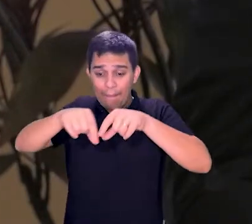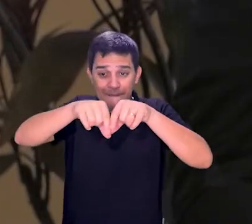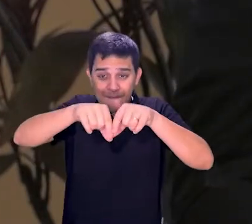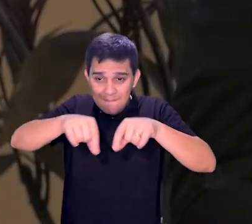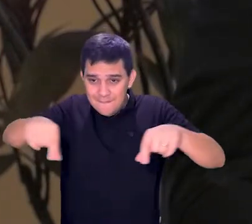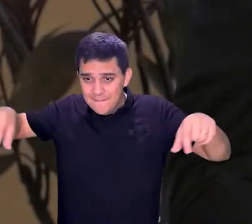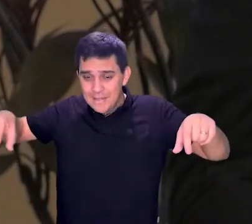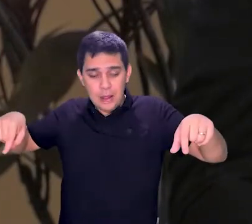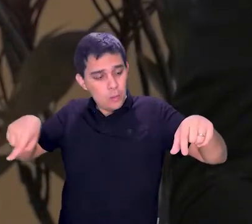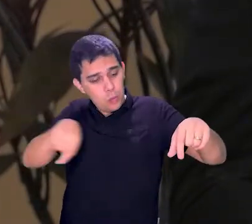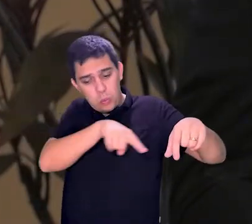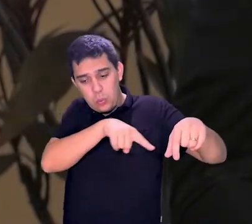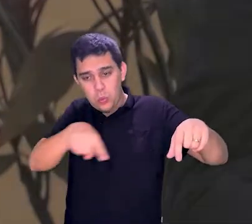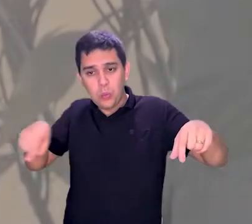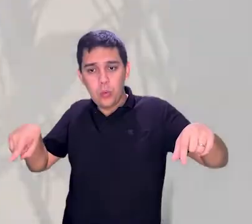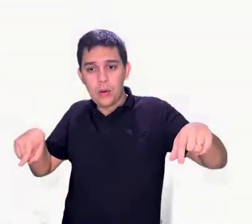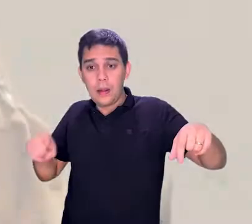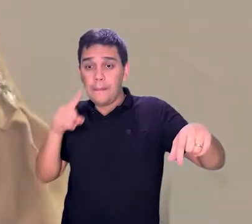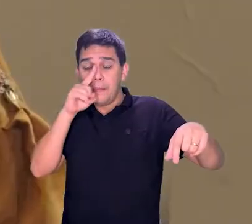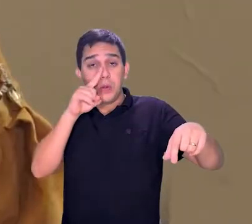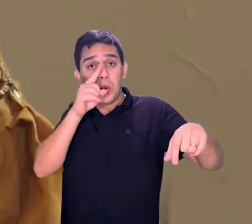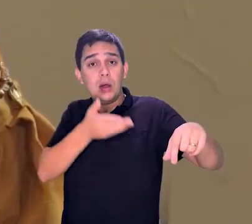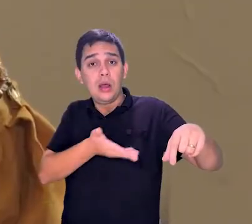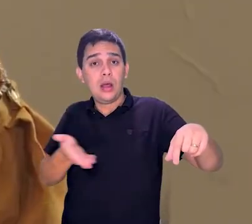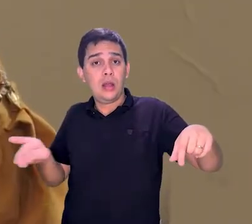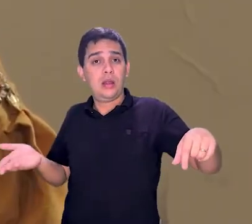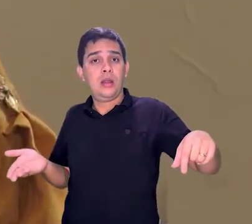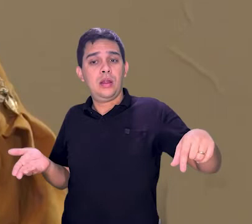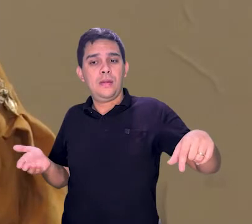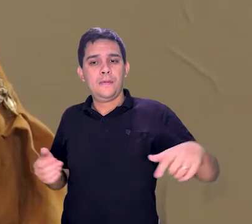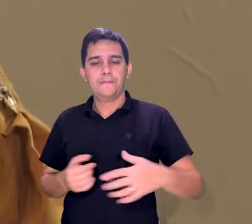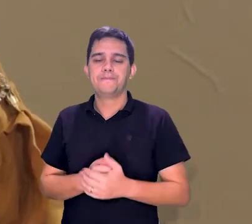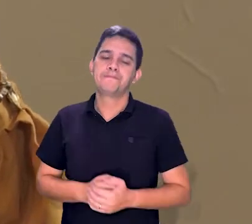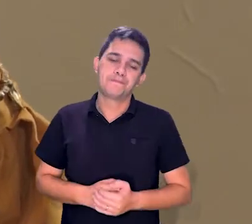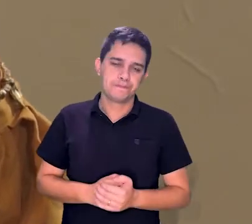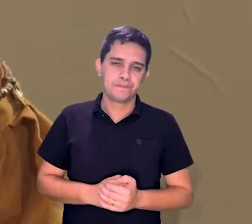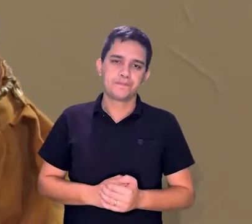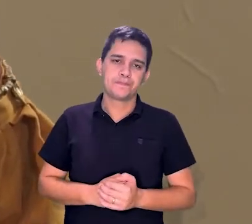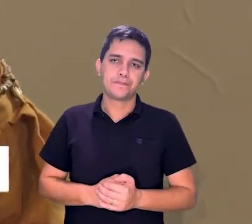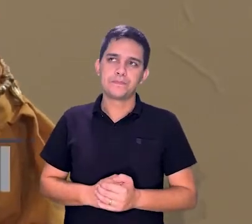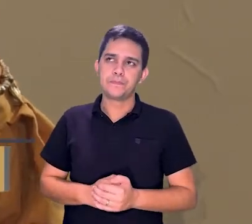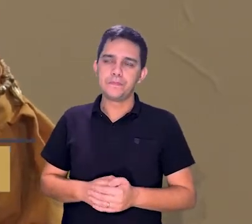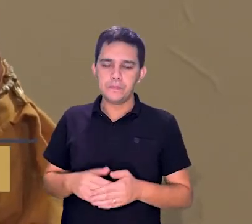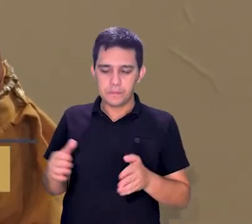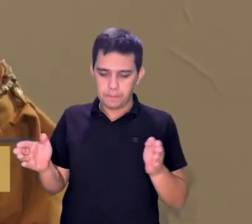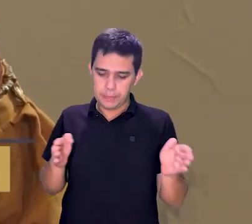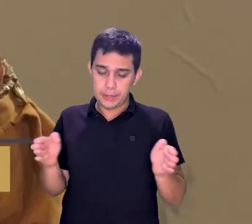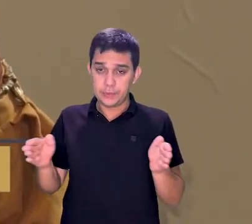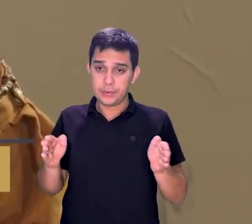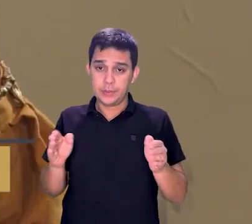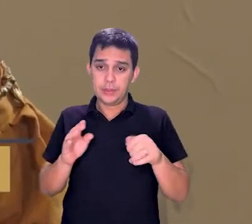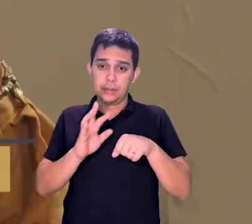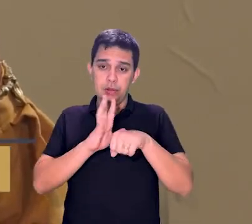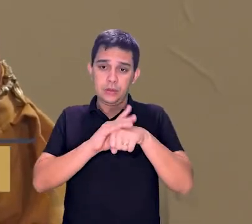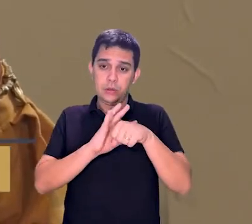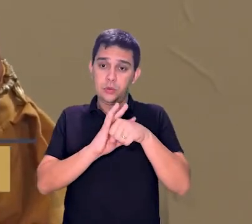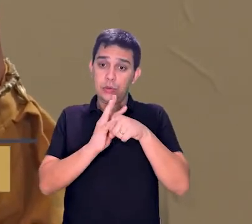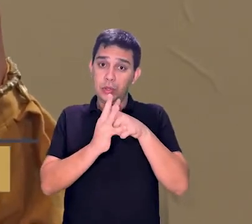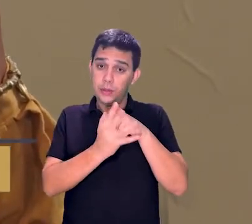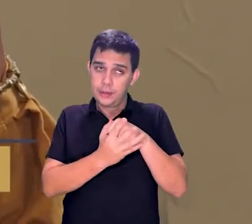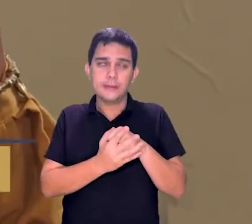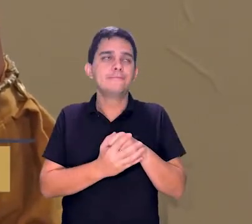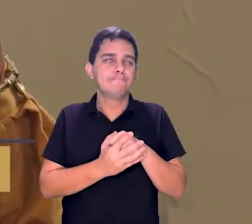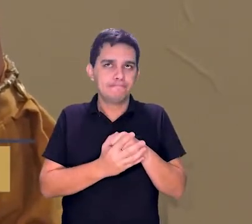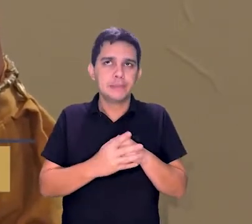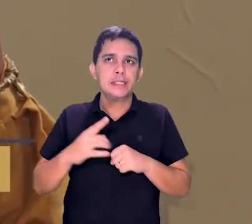via continuava em risco. Em épocas de pandemia, né, nós enfrentamos um caso emblemático